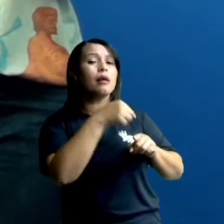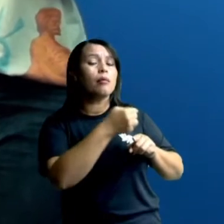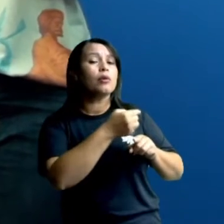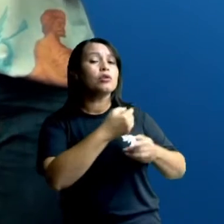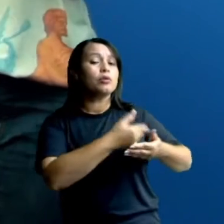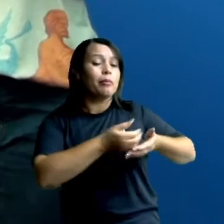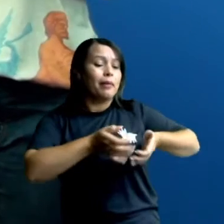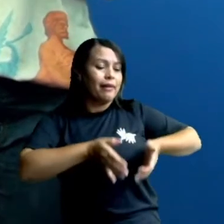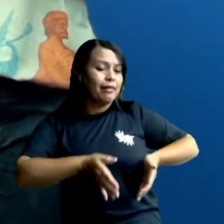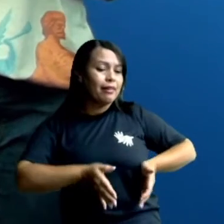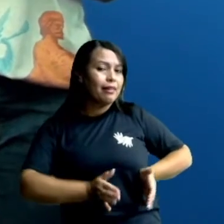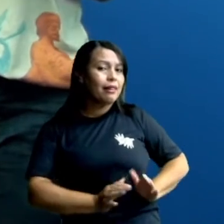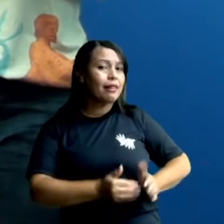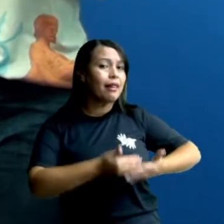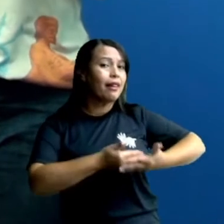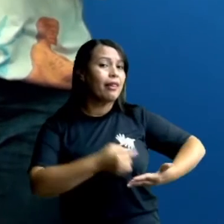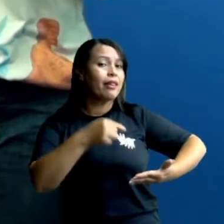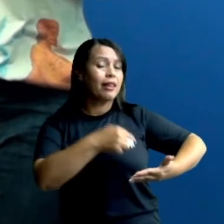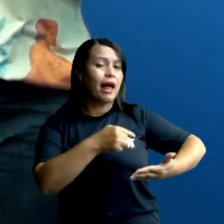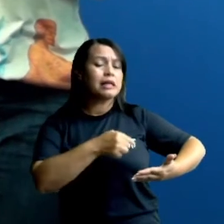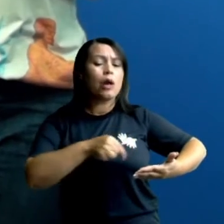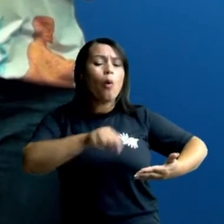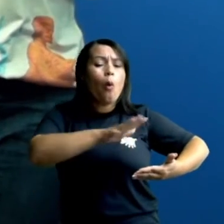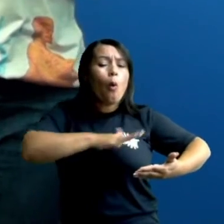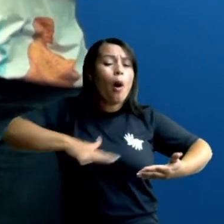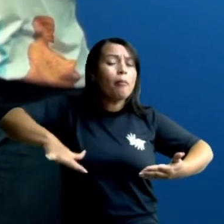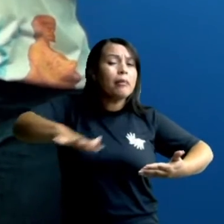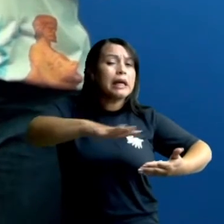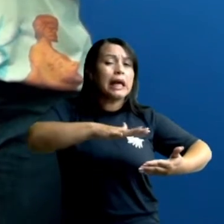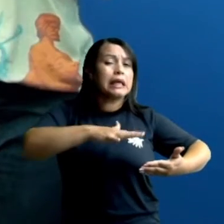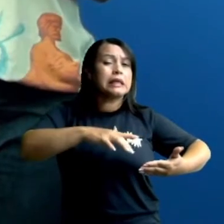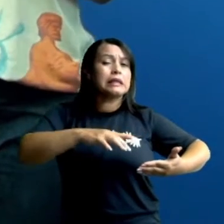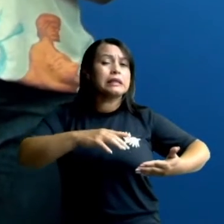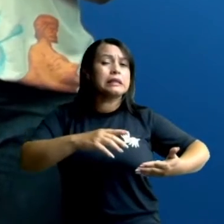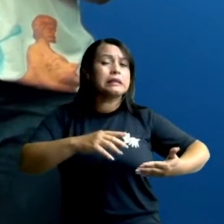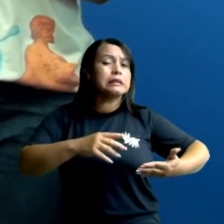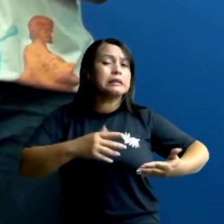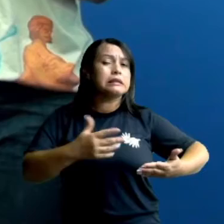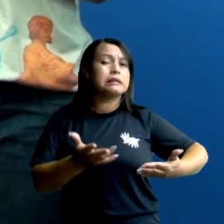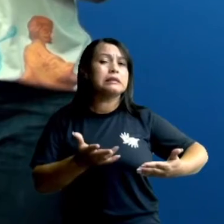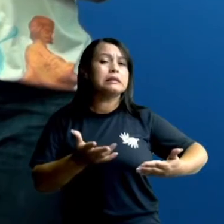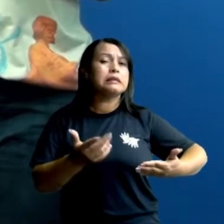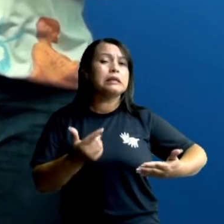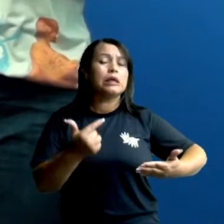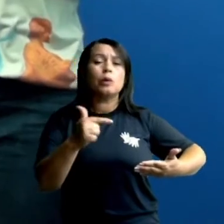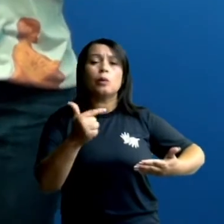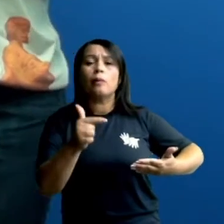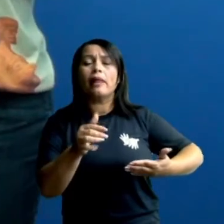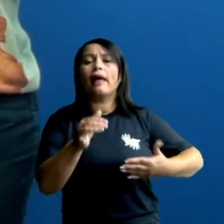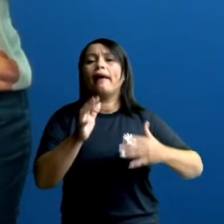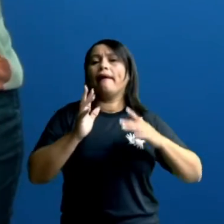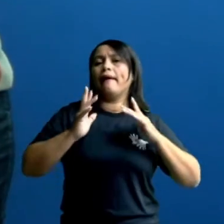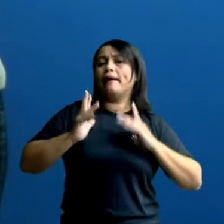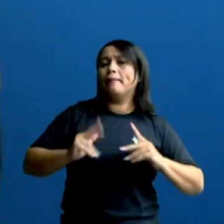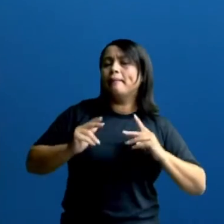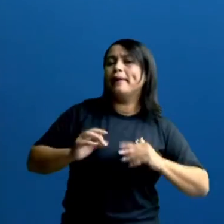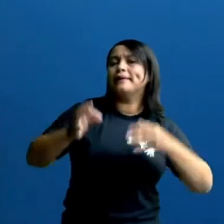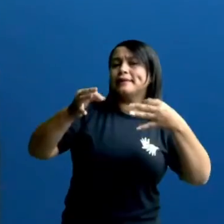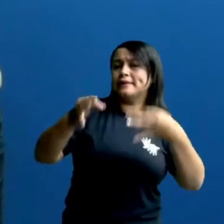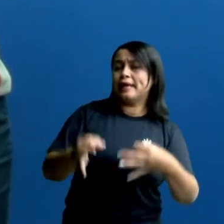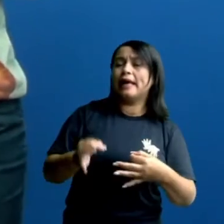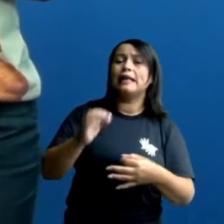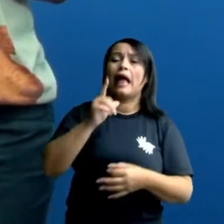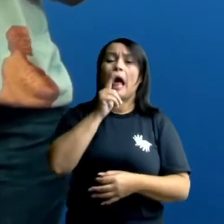ela nasce, quando esse ambiente ele não é propício, né, não tem saneamento básico, esgoto,